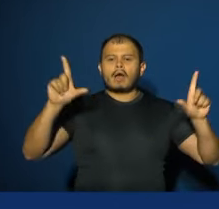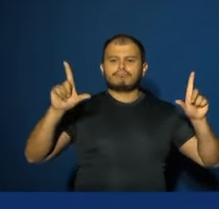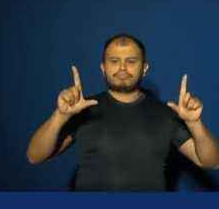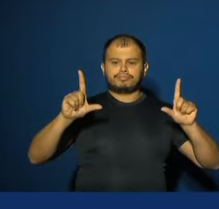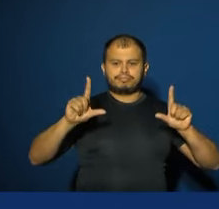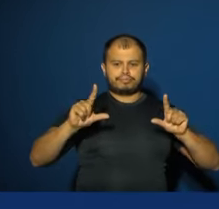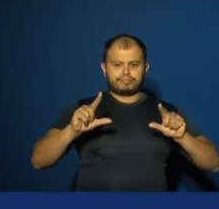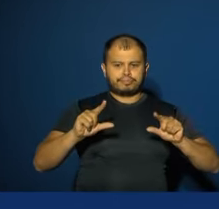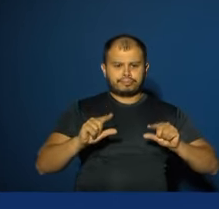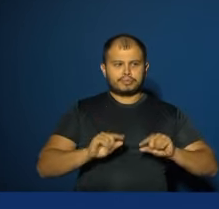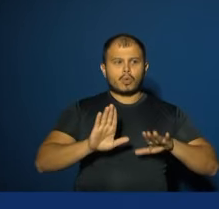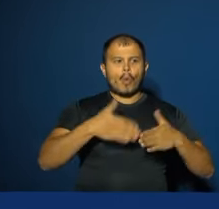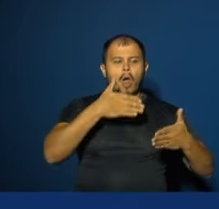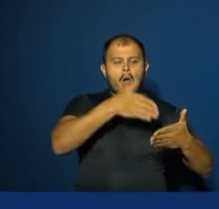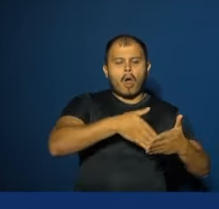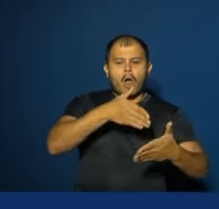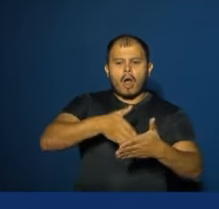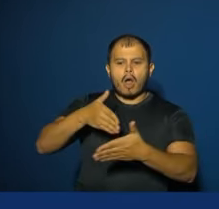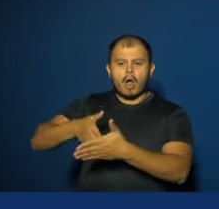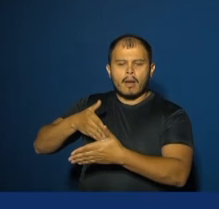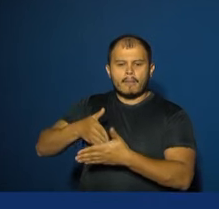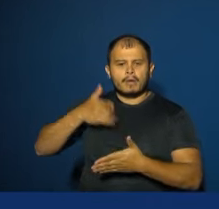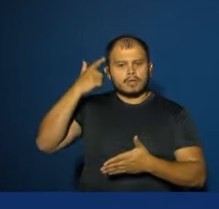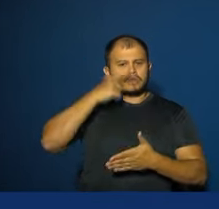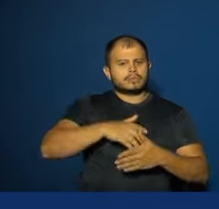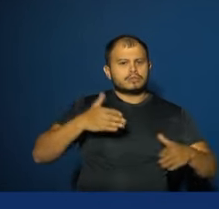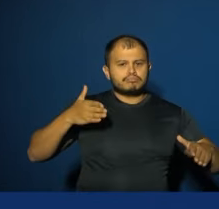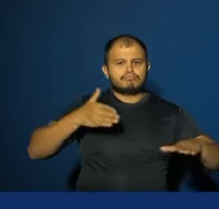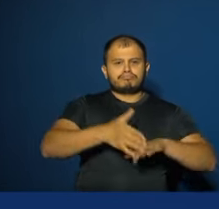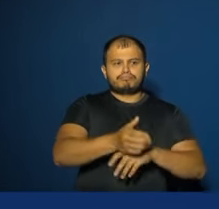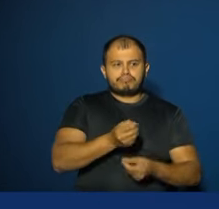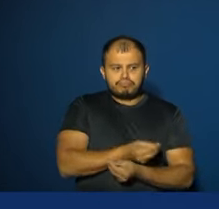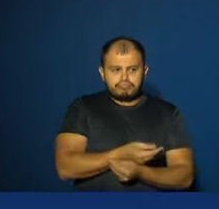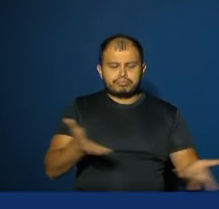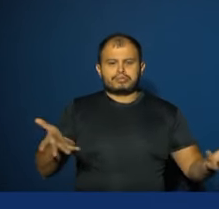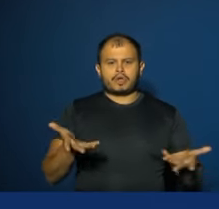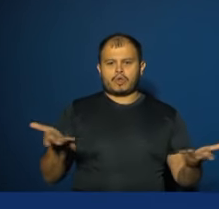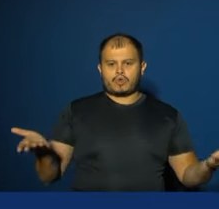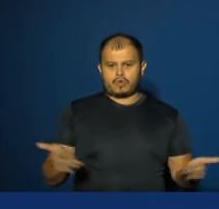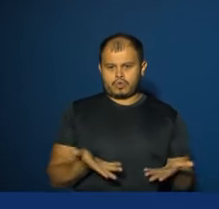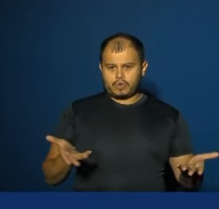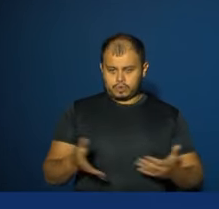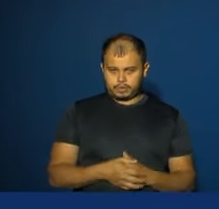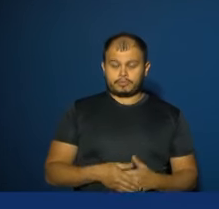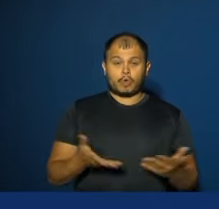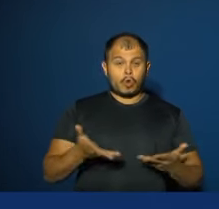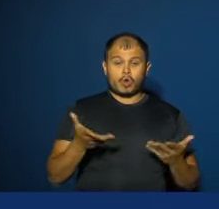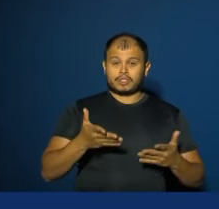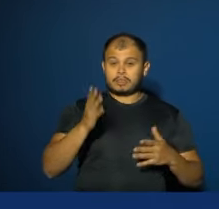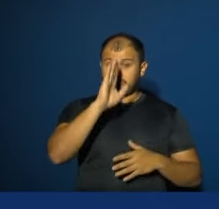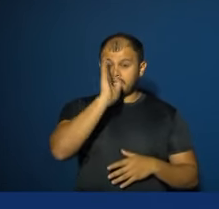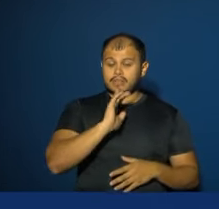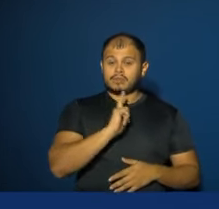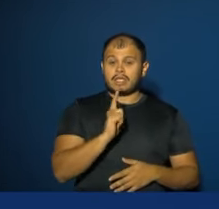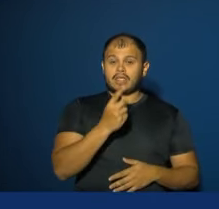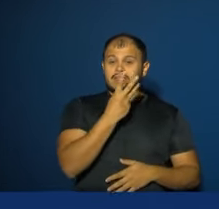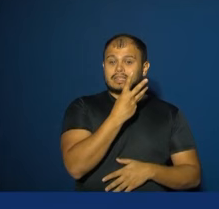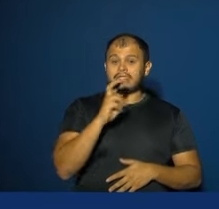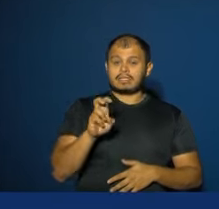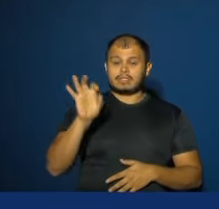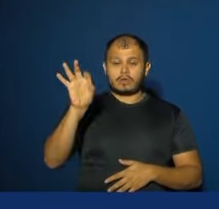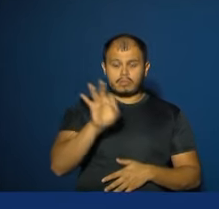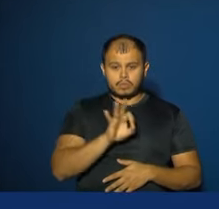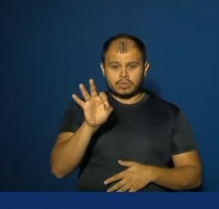reduziríamos as barreiras para o acesso ao mercado livre. O mercado livre hoje, no Brasil, tem 35%